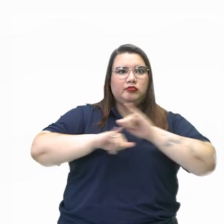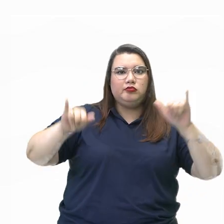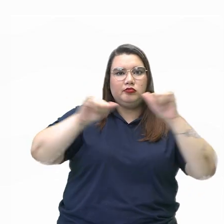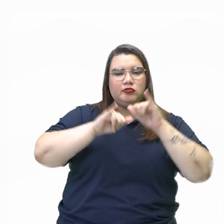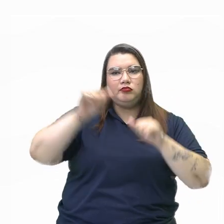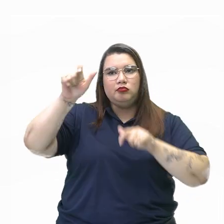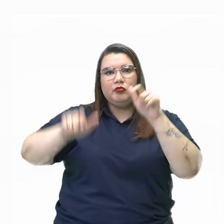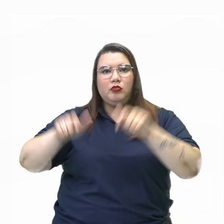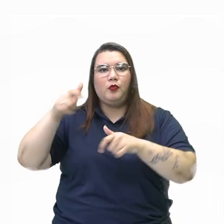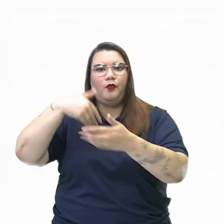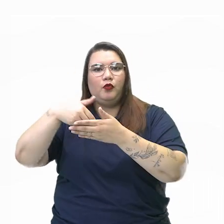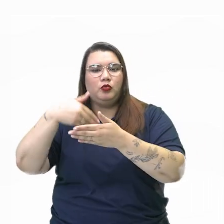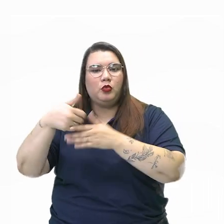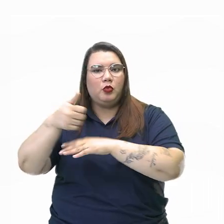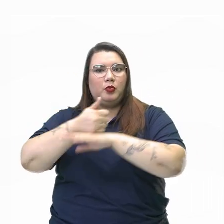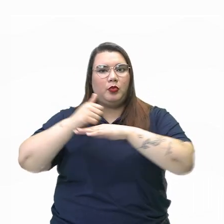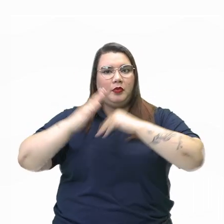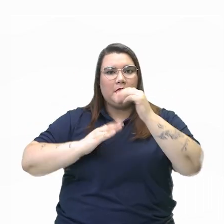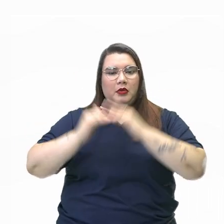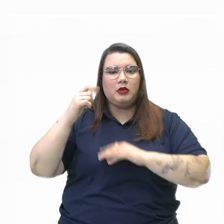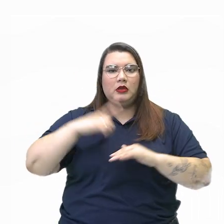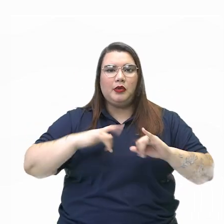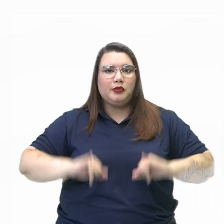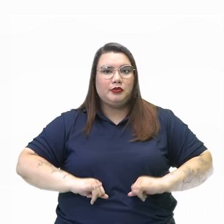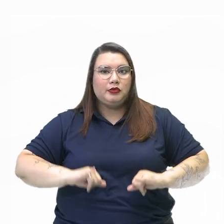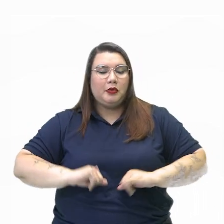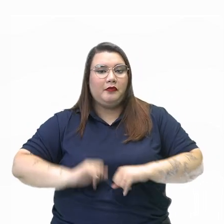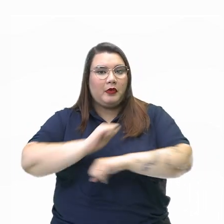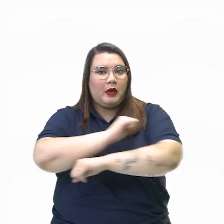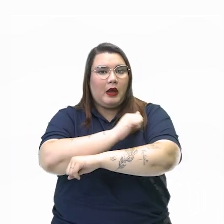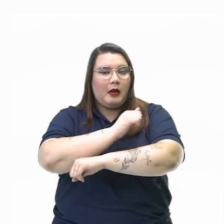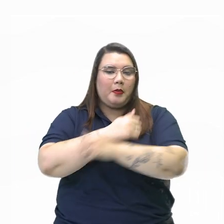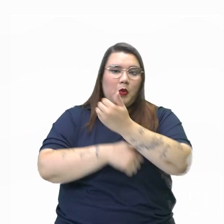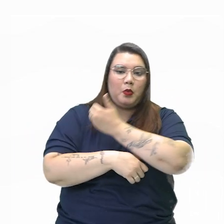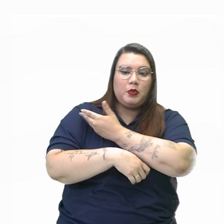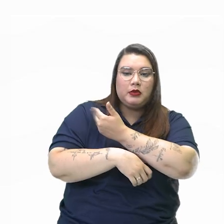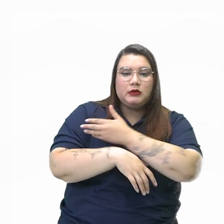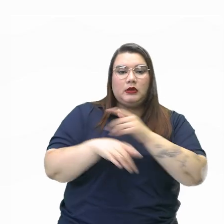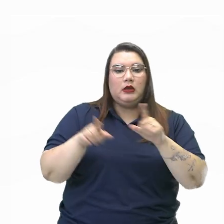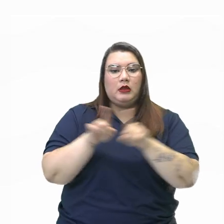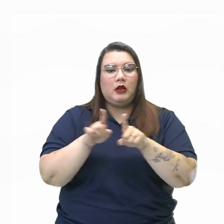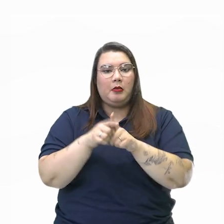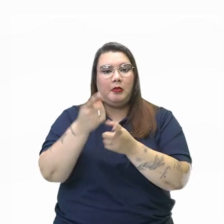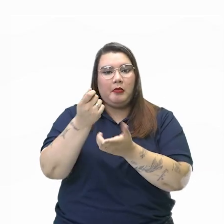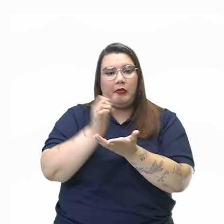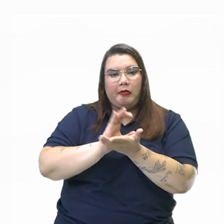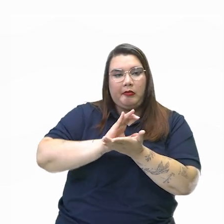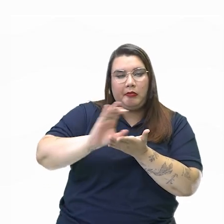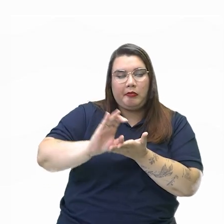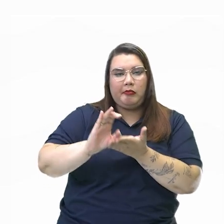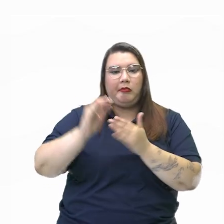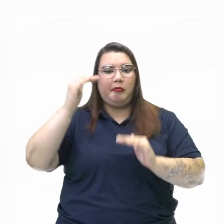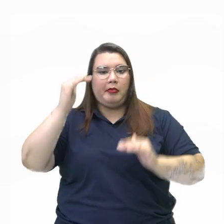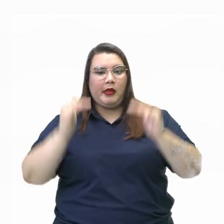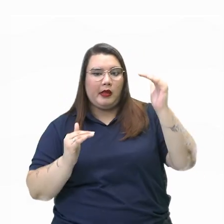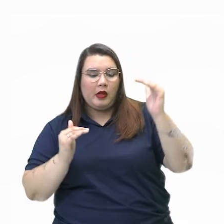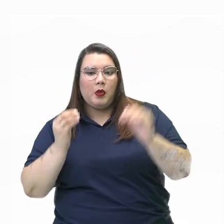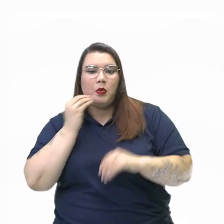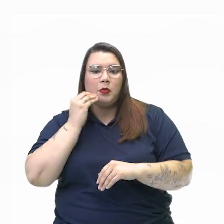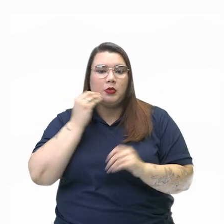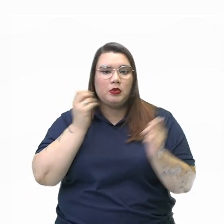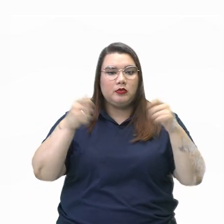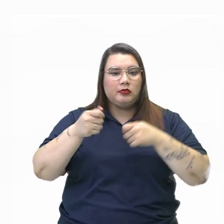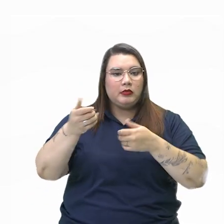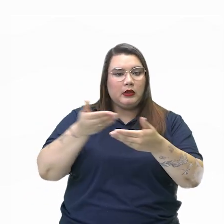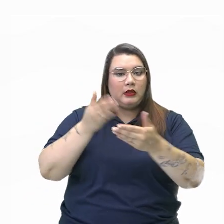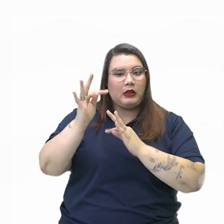de futebol sofrendo racismo ali. Disparidade de financiamento e patrocínio, oportunidade de competição e tratamento